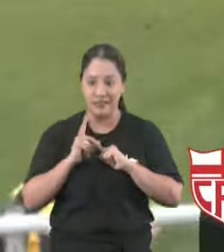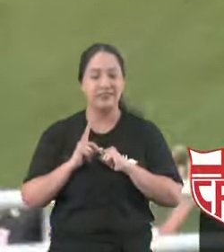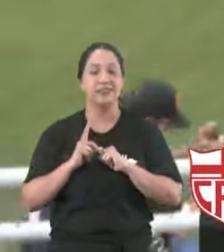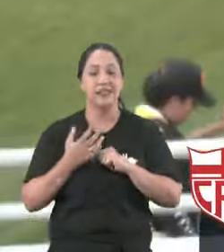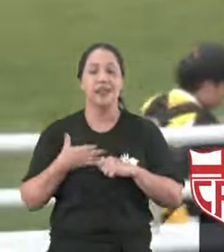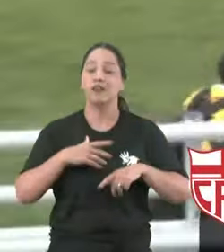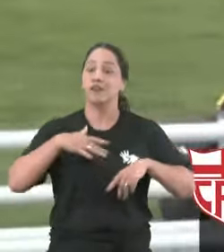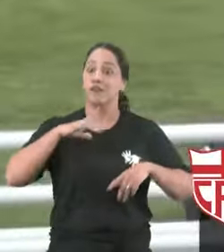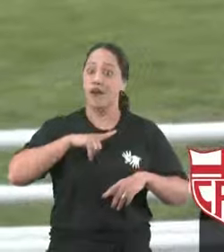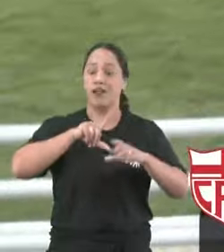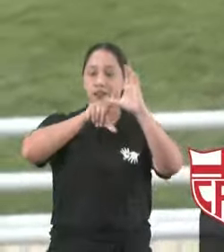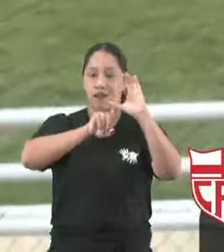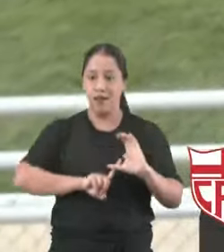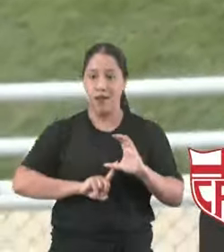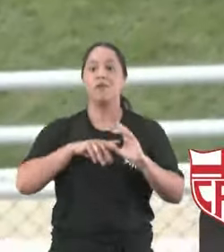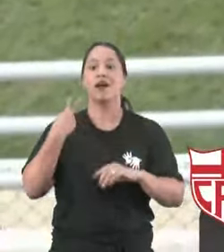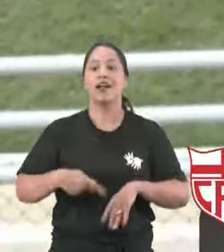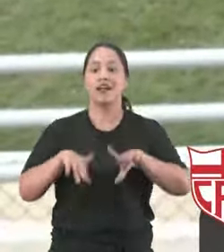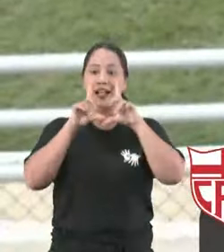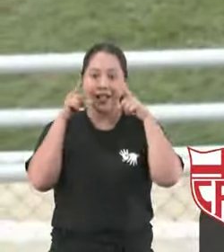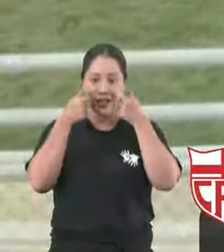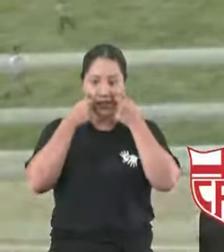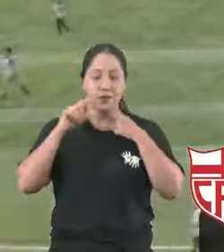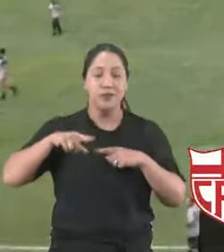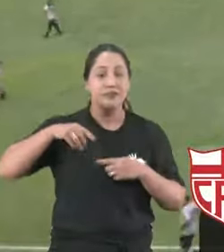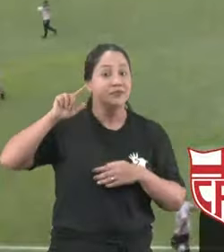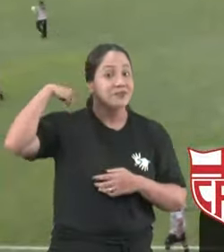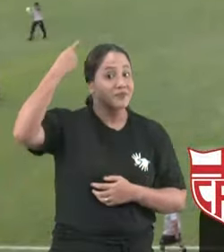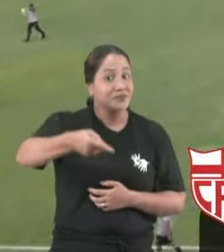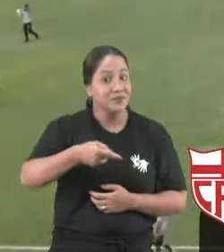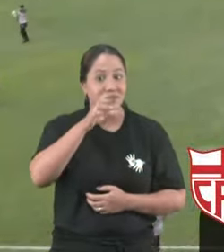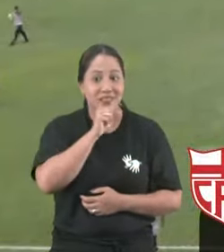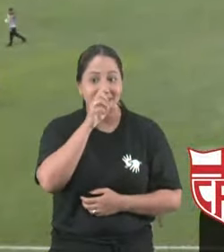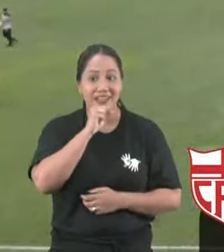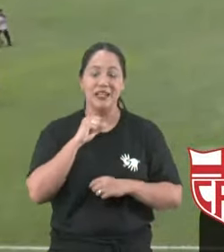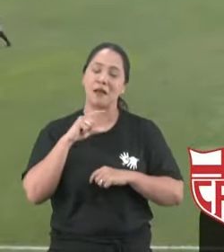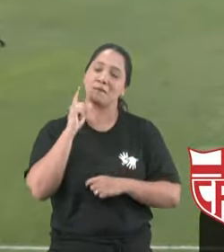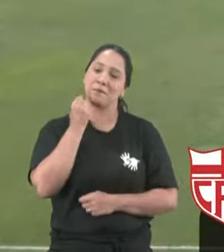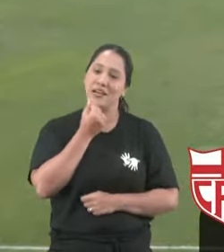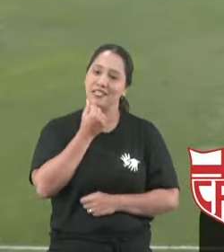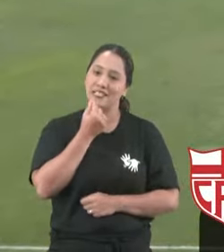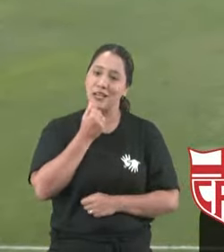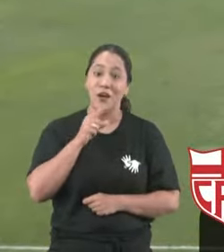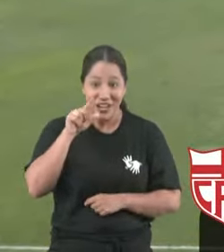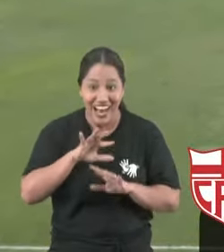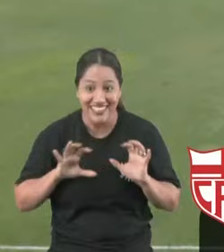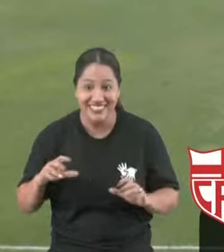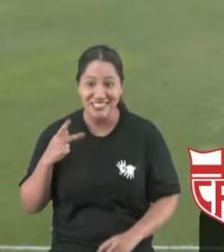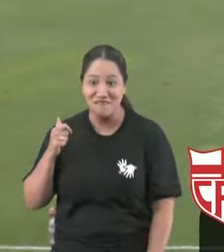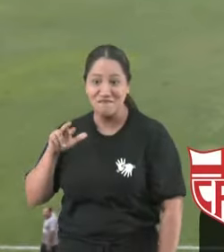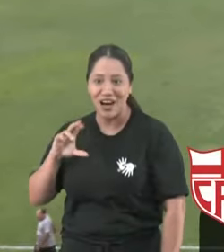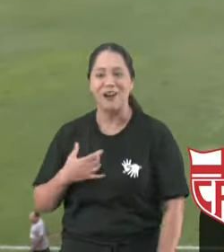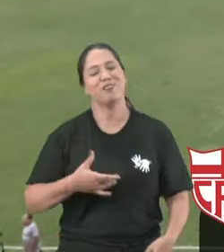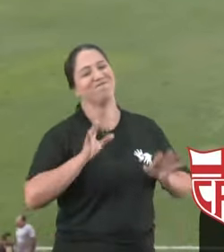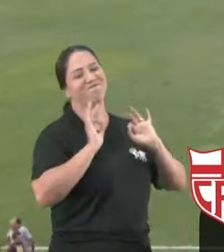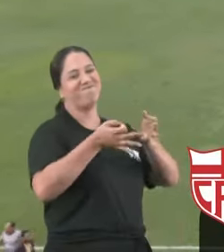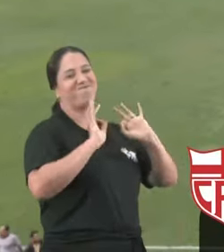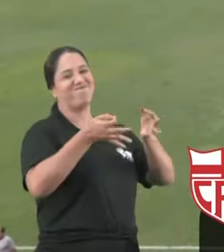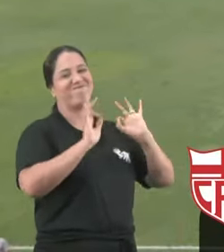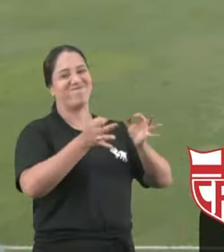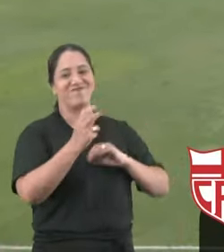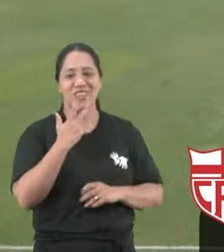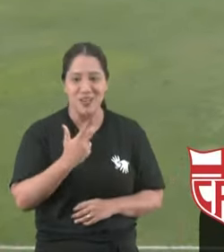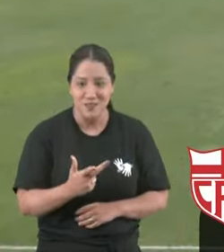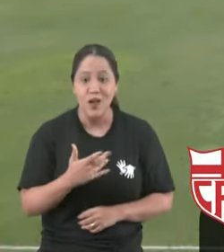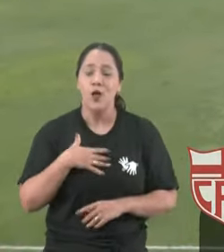do estadual do Campeonato Alagoano será no próximo sábado em Maceió. Não é assim, Paulo Lira? É exatamente como você falou.